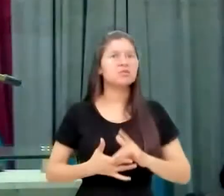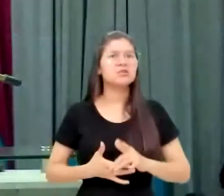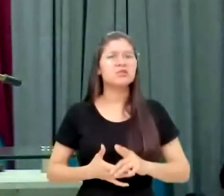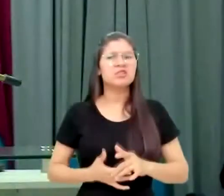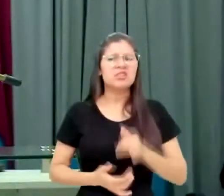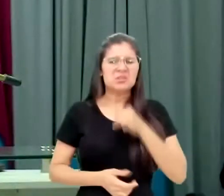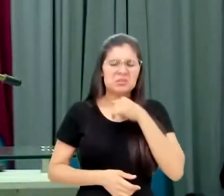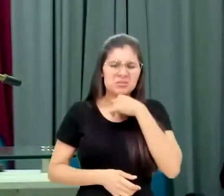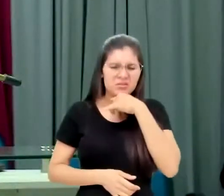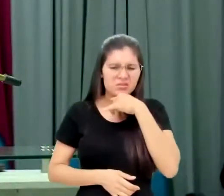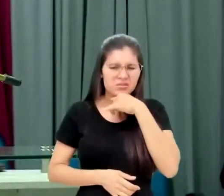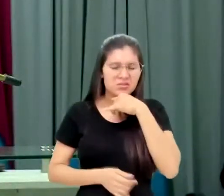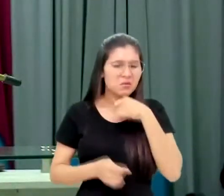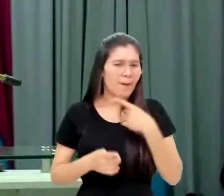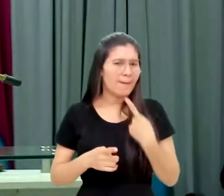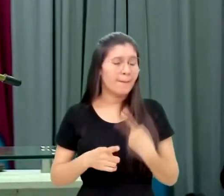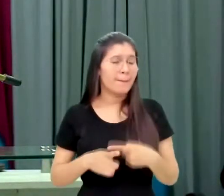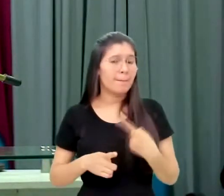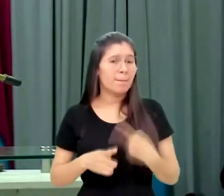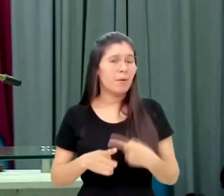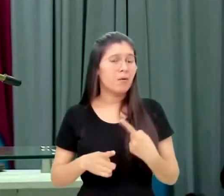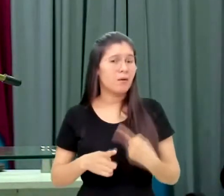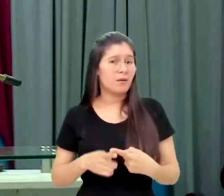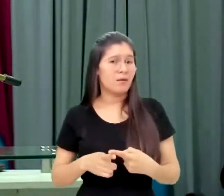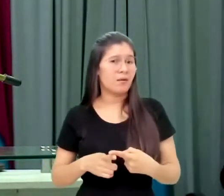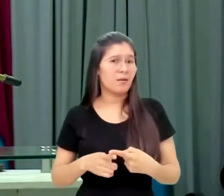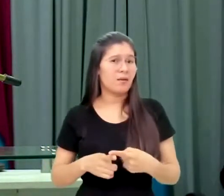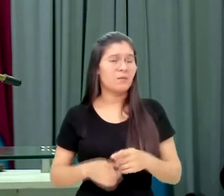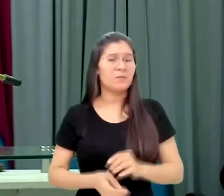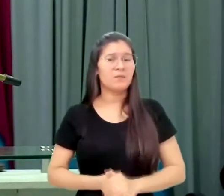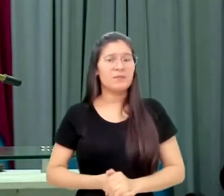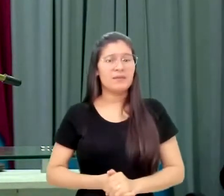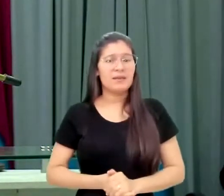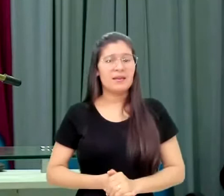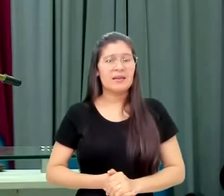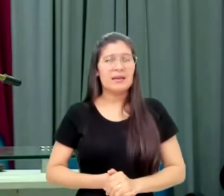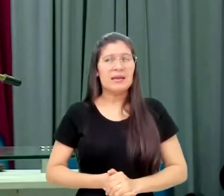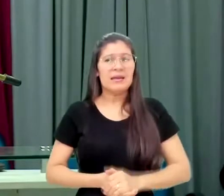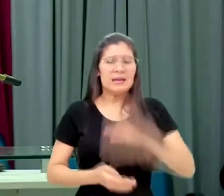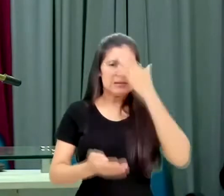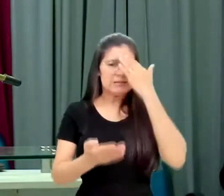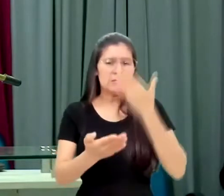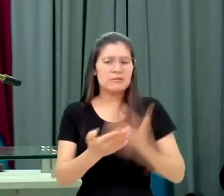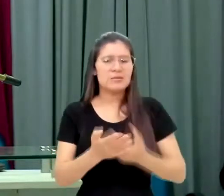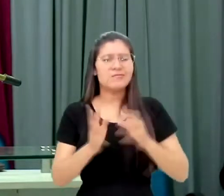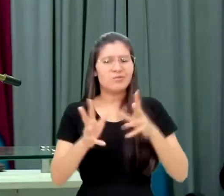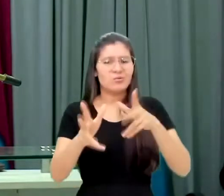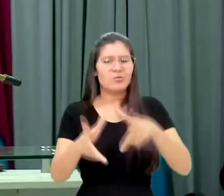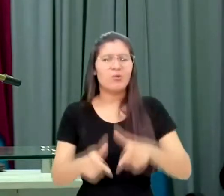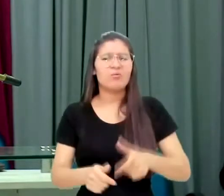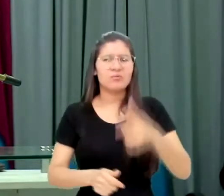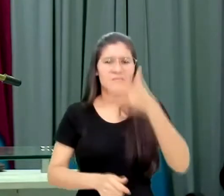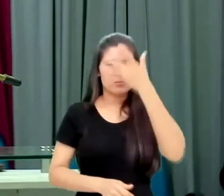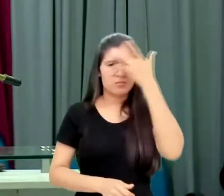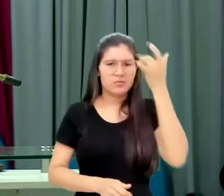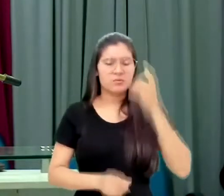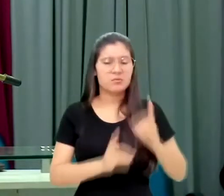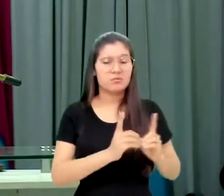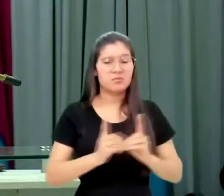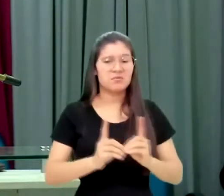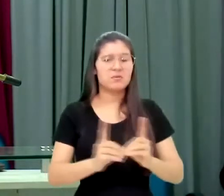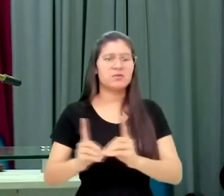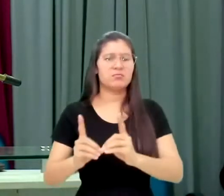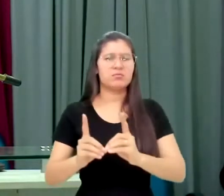por acreditar que todos já tinham o entendimento, conhecimento do que ele havia